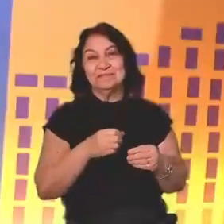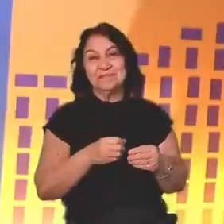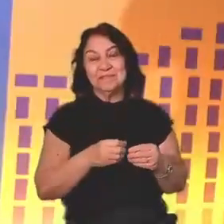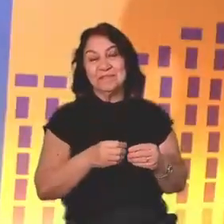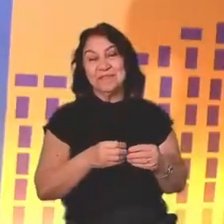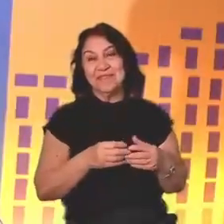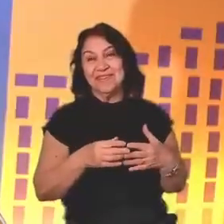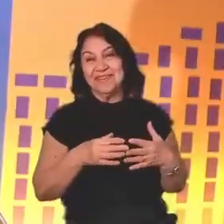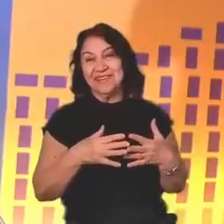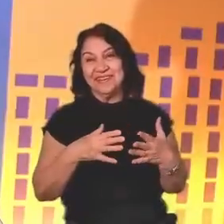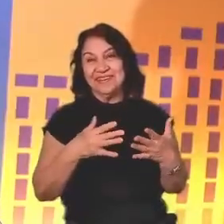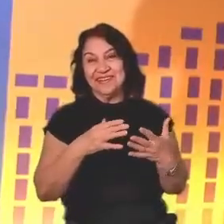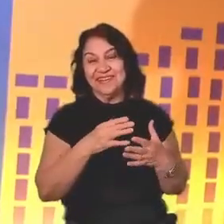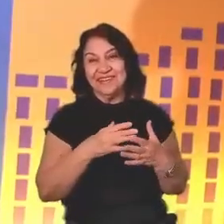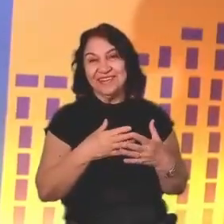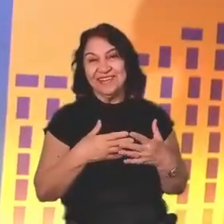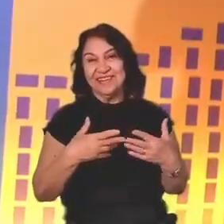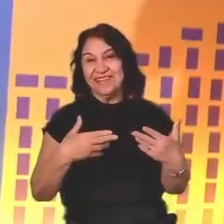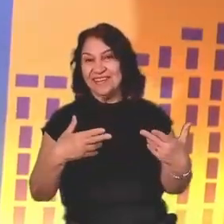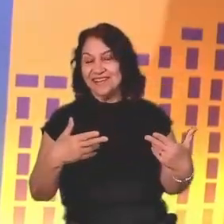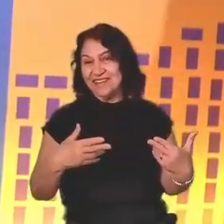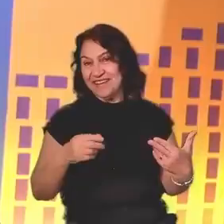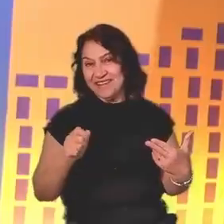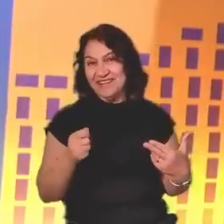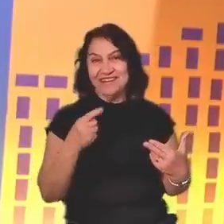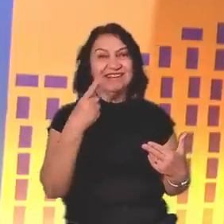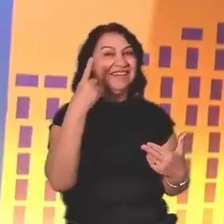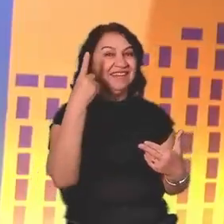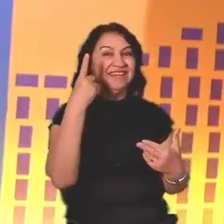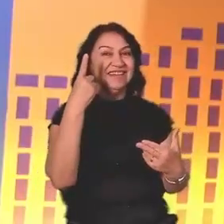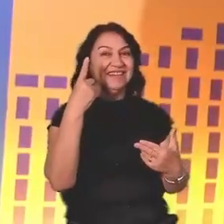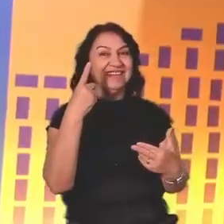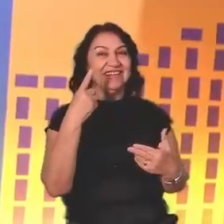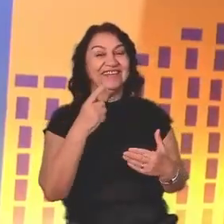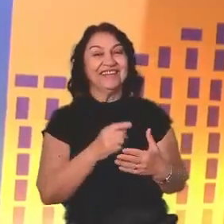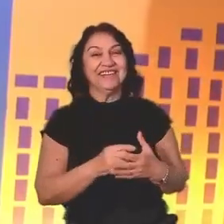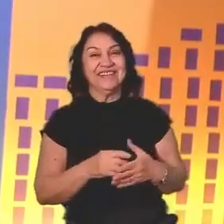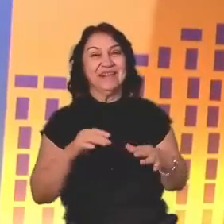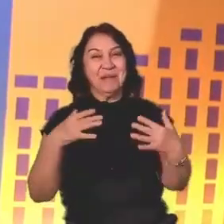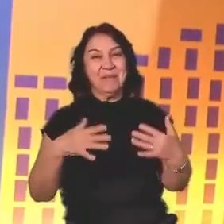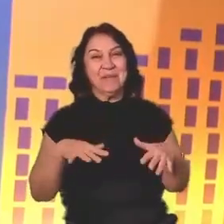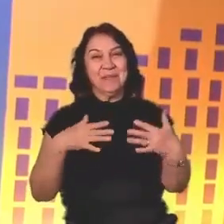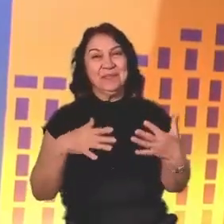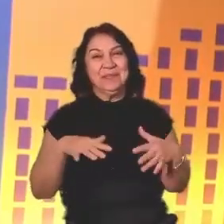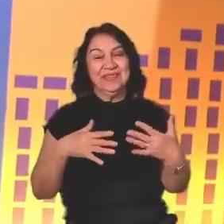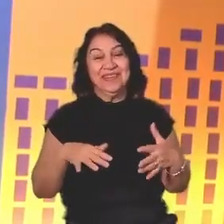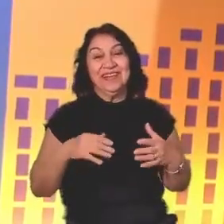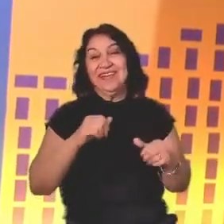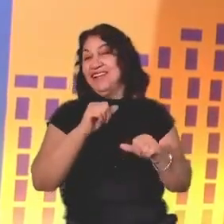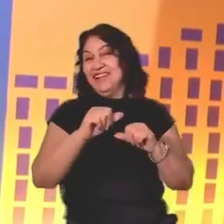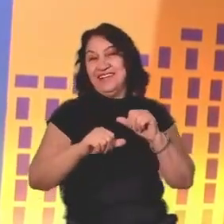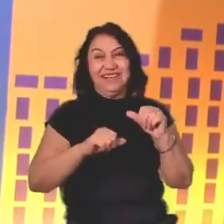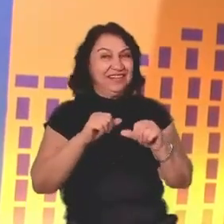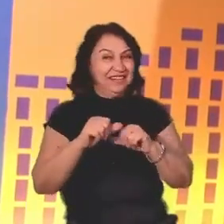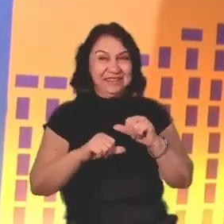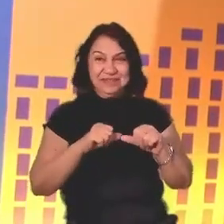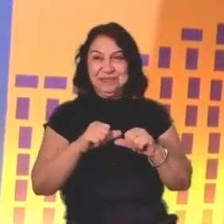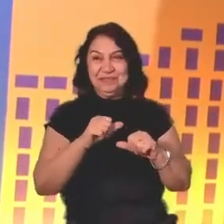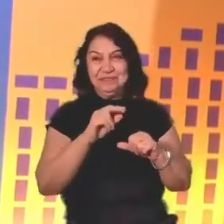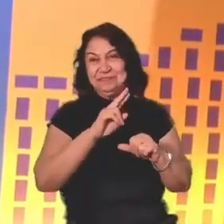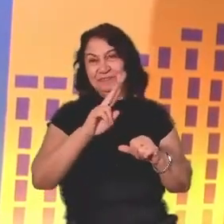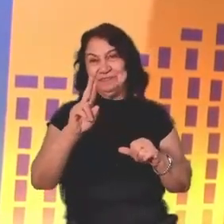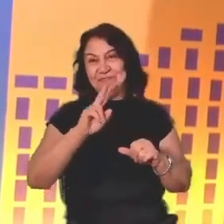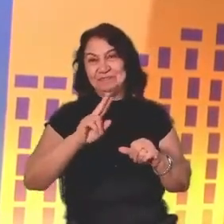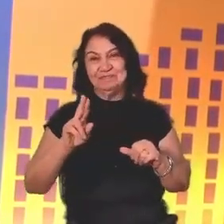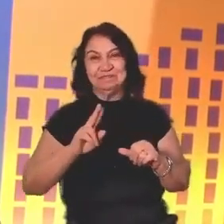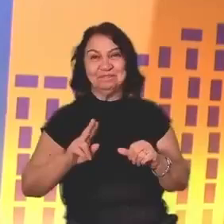que vai me dar um livro para me pegar. Mas eu vou ter que mudar muitos nomes, que esse aí vai